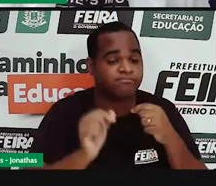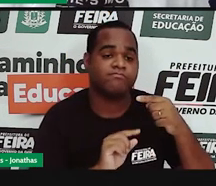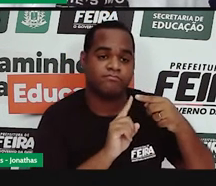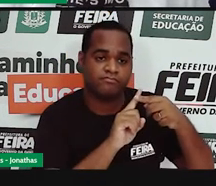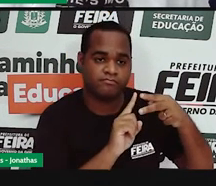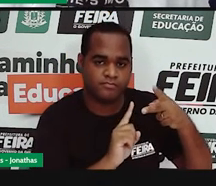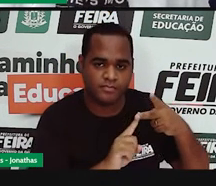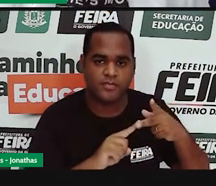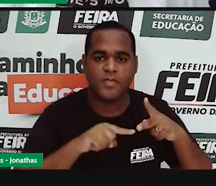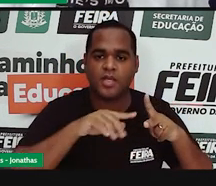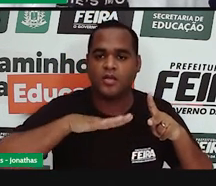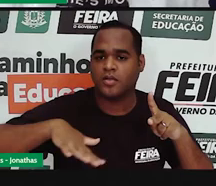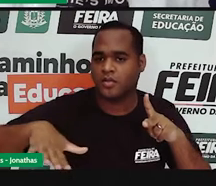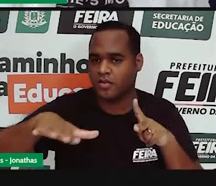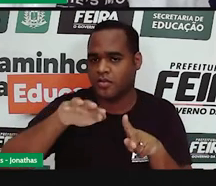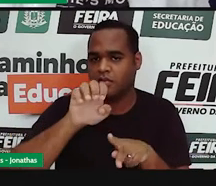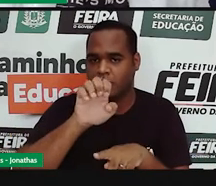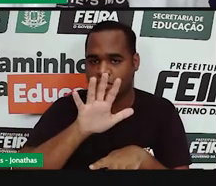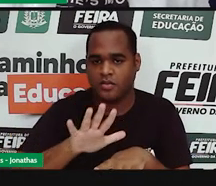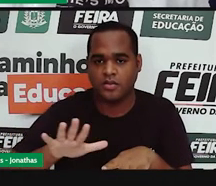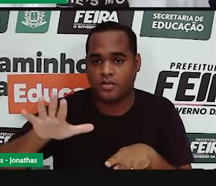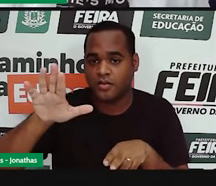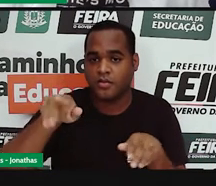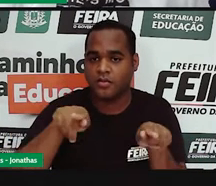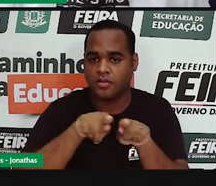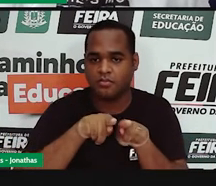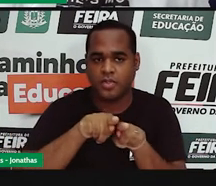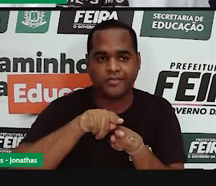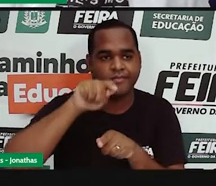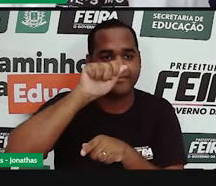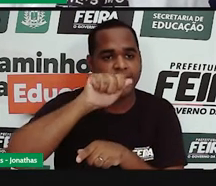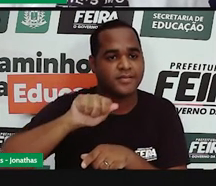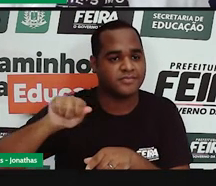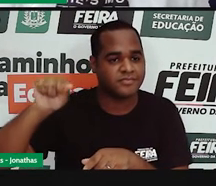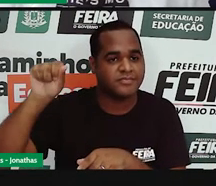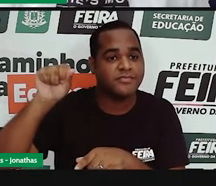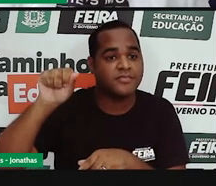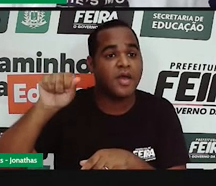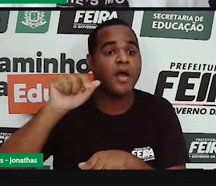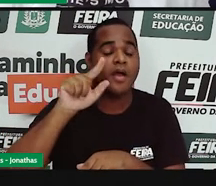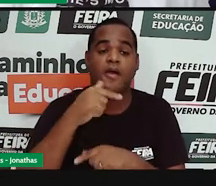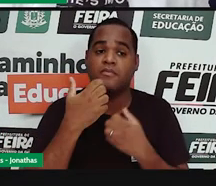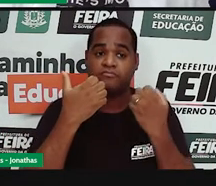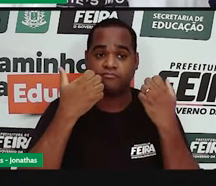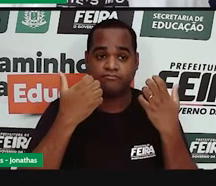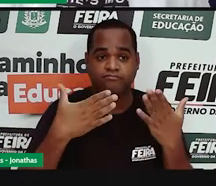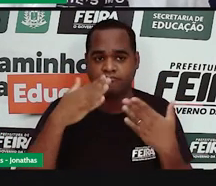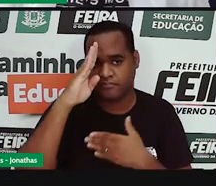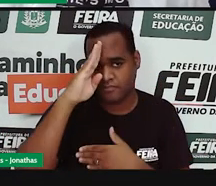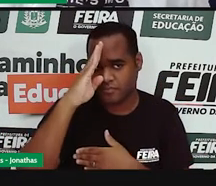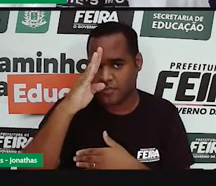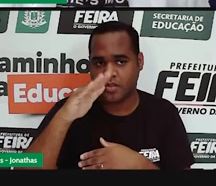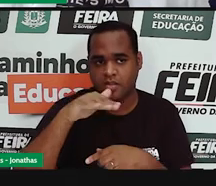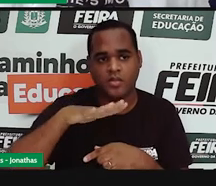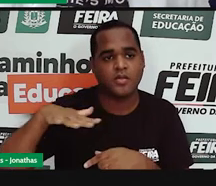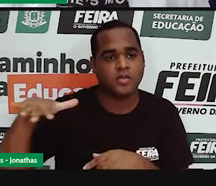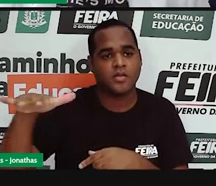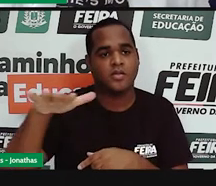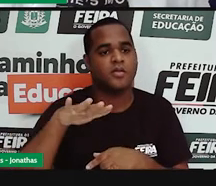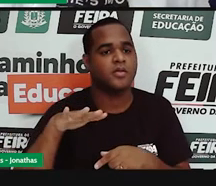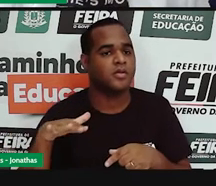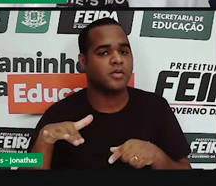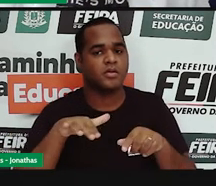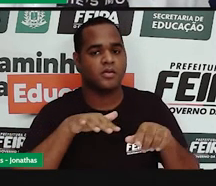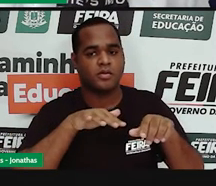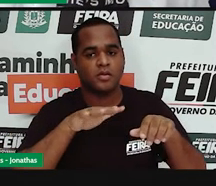algumas regiões da Europa e da Ásia, principalmente nas regiões que são próximas